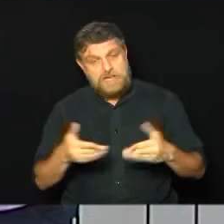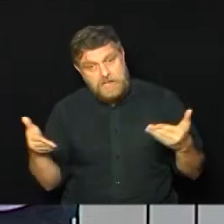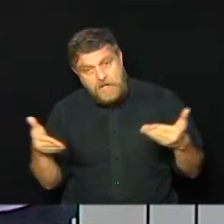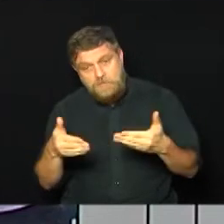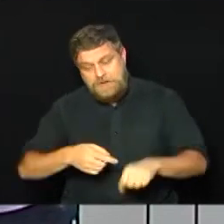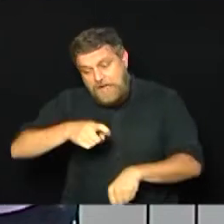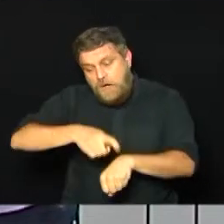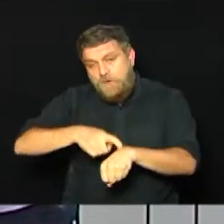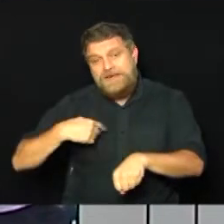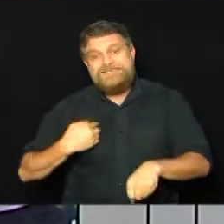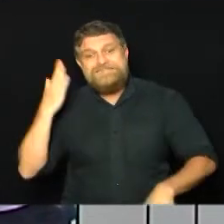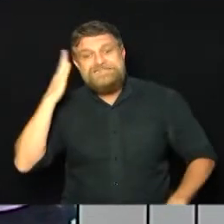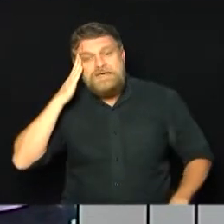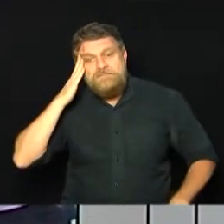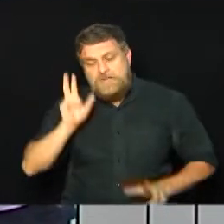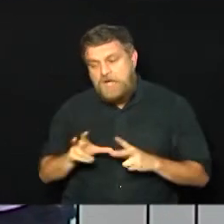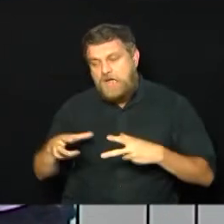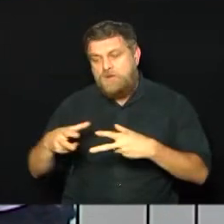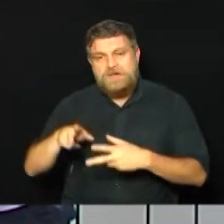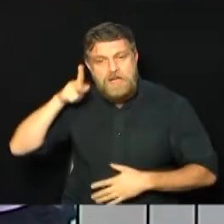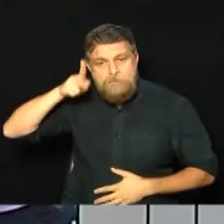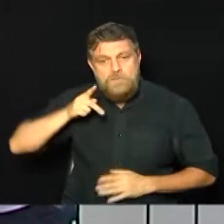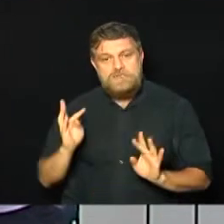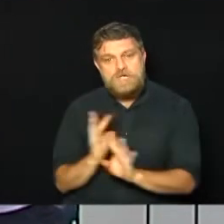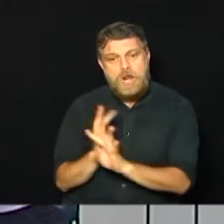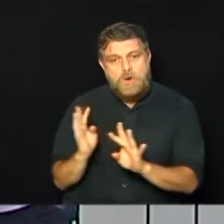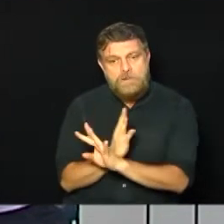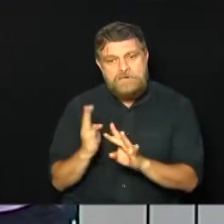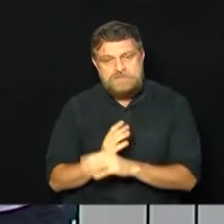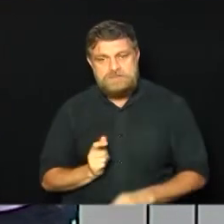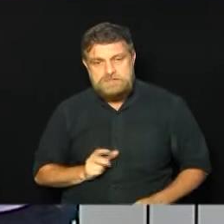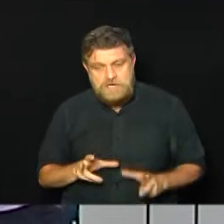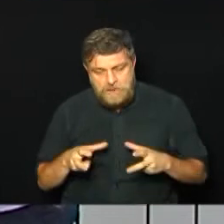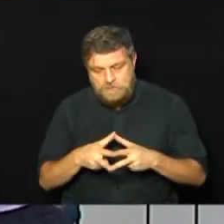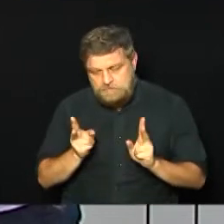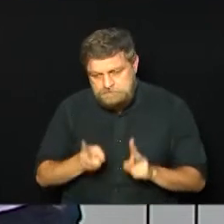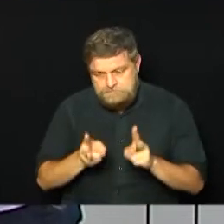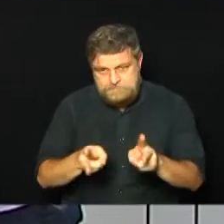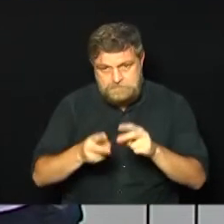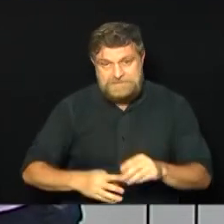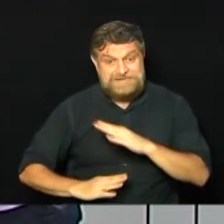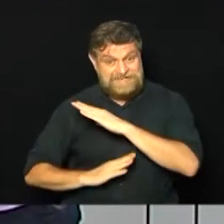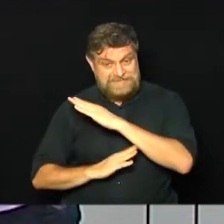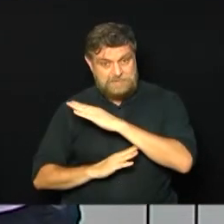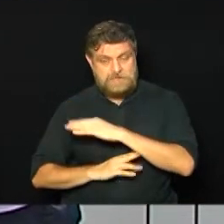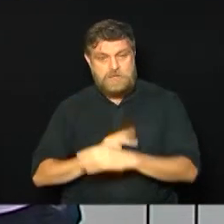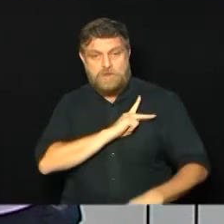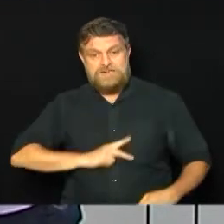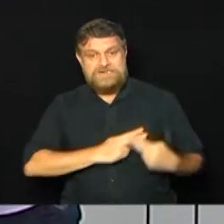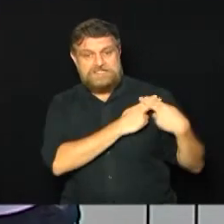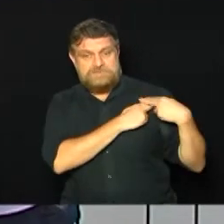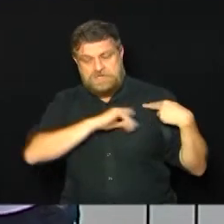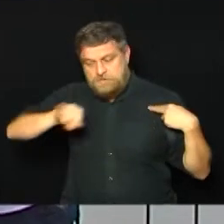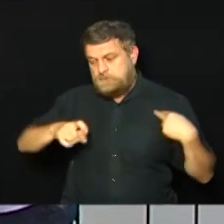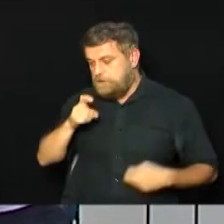de saber um pouquinho dos trabalhos da Comissão de Política Urbana. Essa é uma comissão permanente aqui da casa. O presidente é o vereador